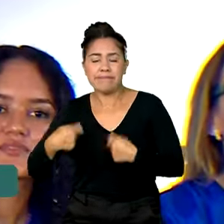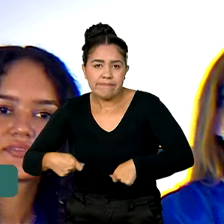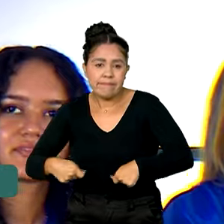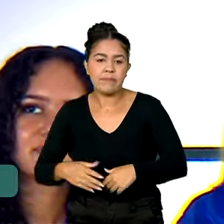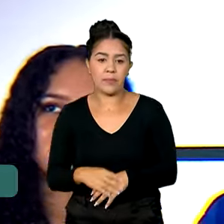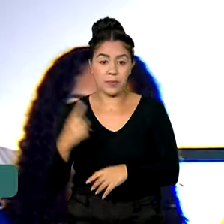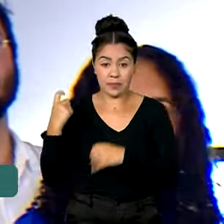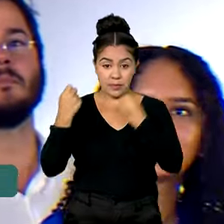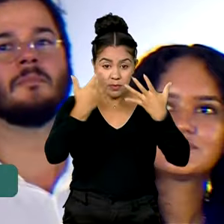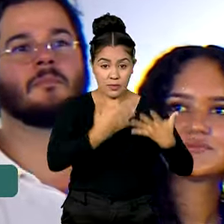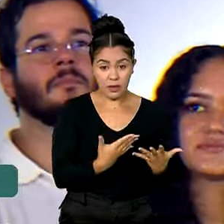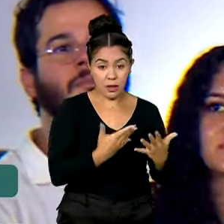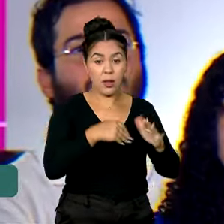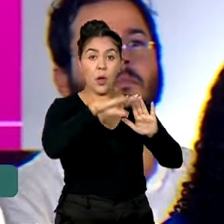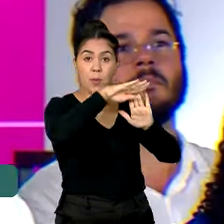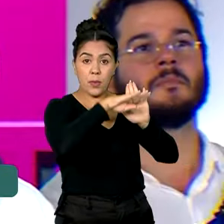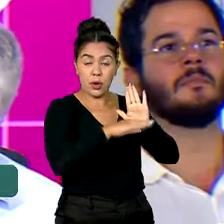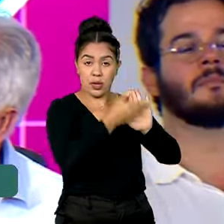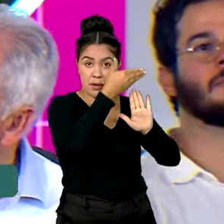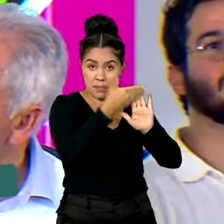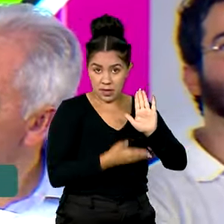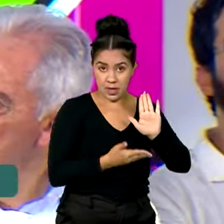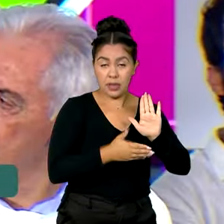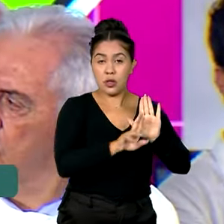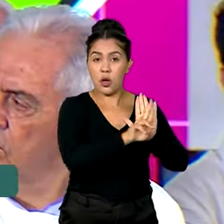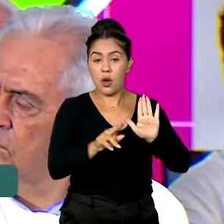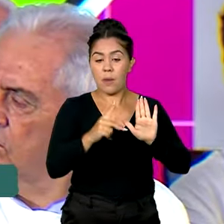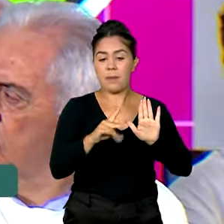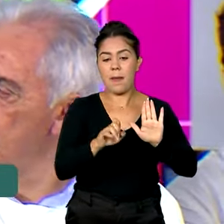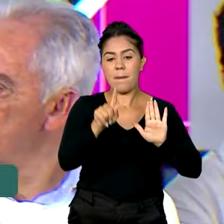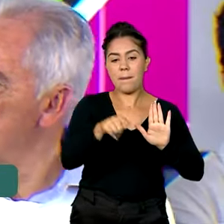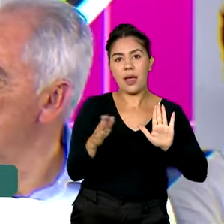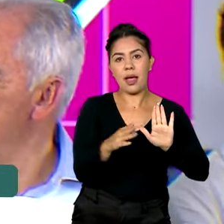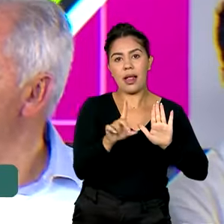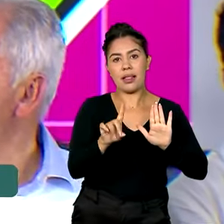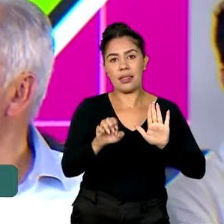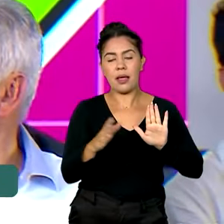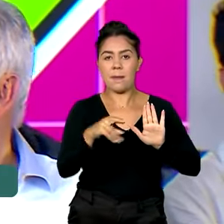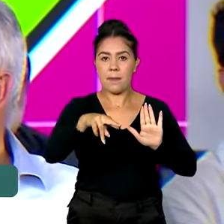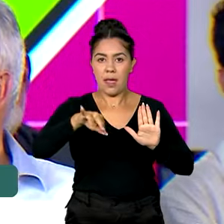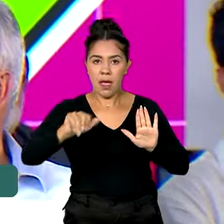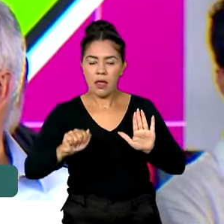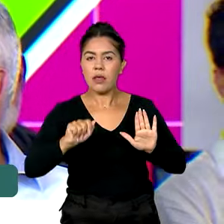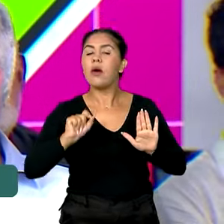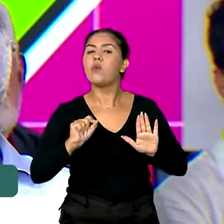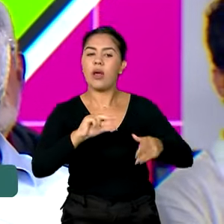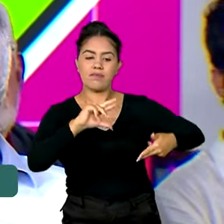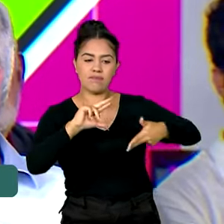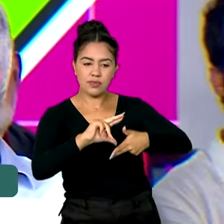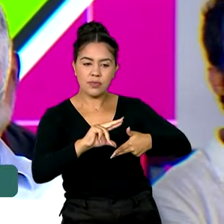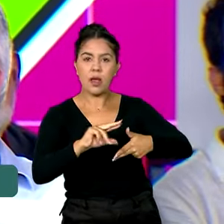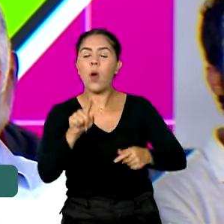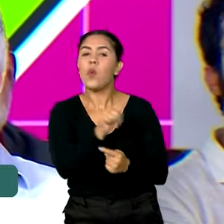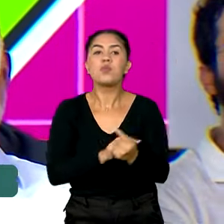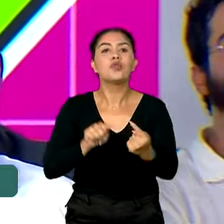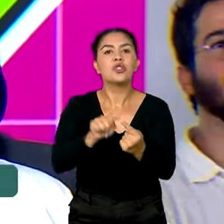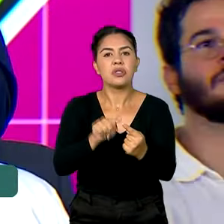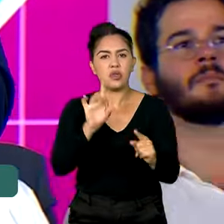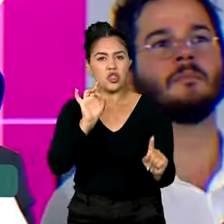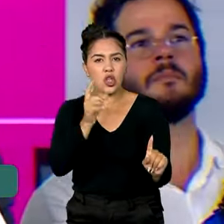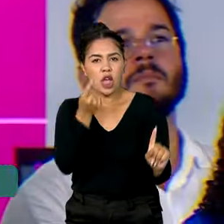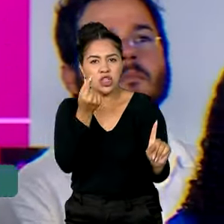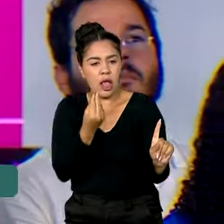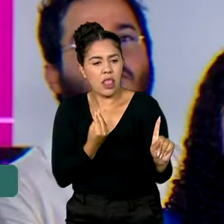E esse programa Pé de Meia não é um programa que tem como objetivo apenas dar